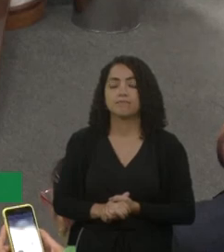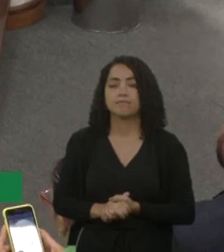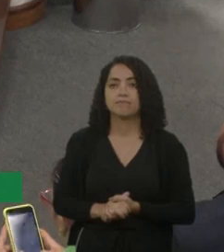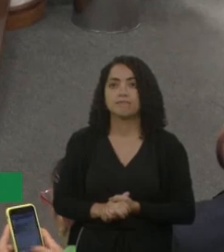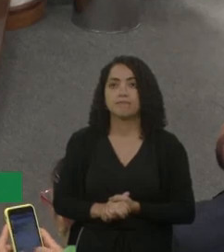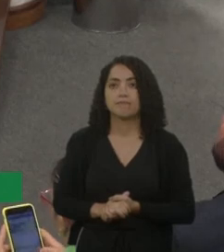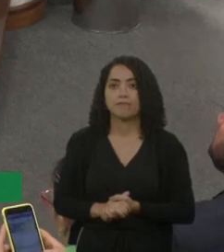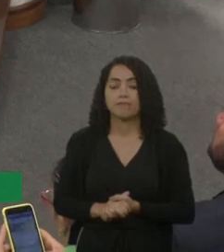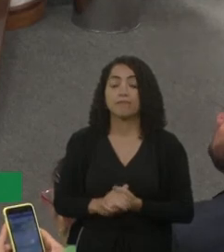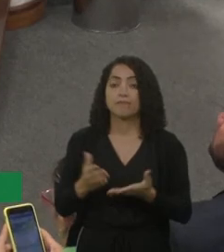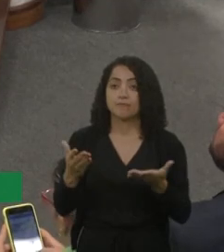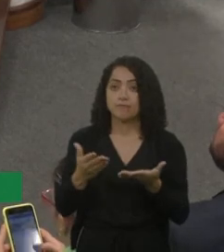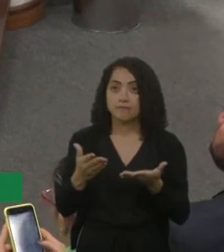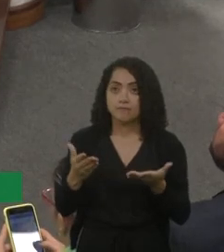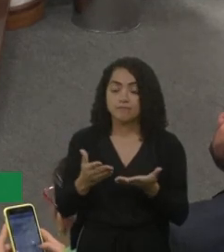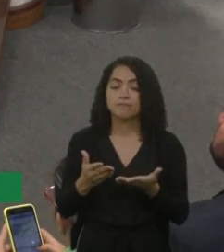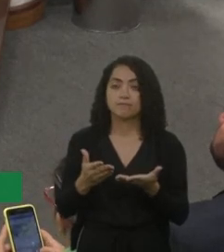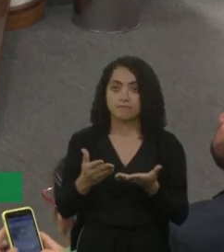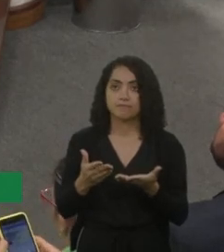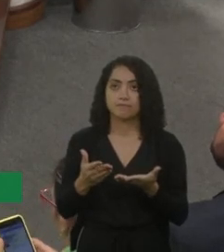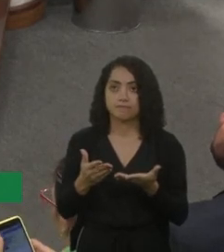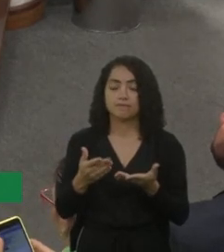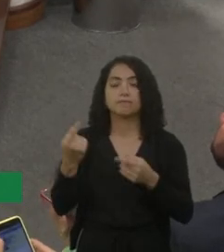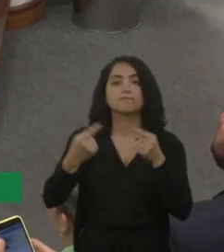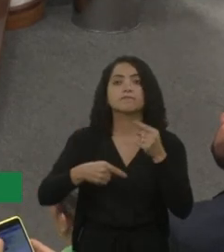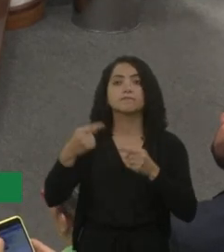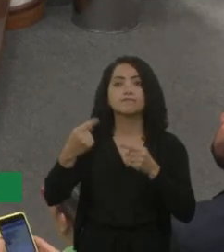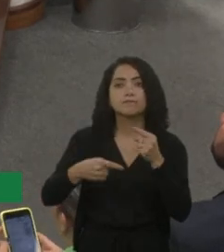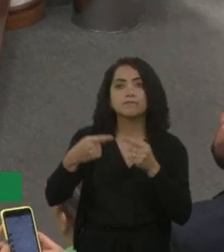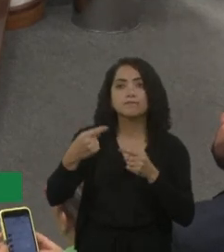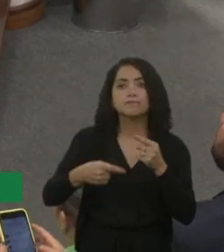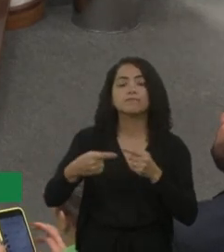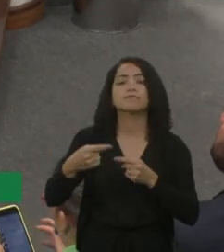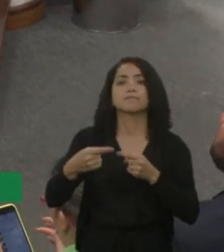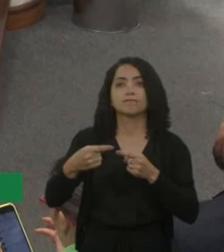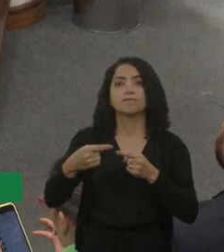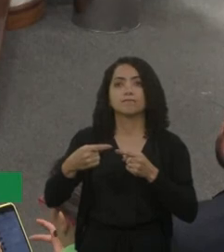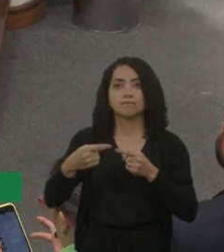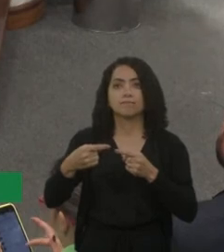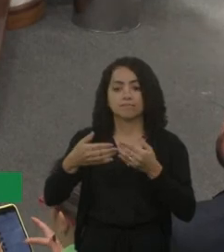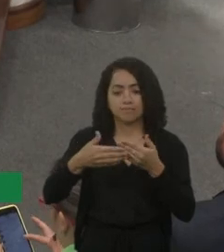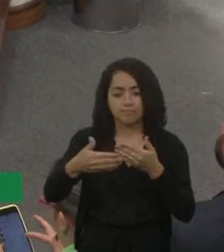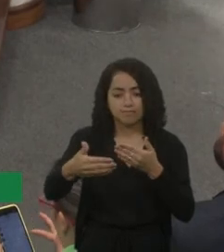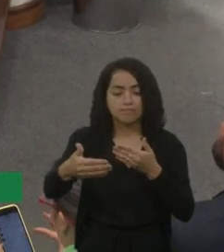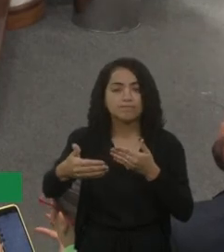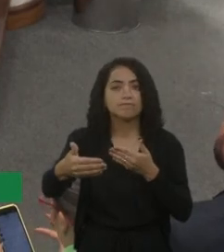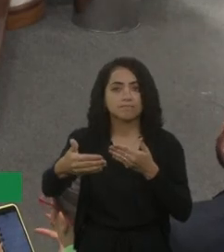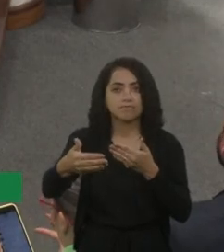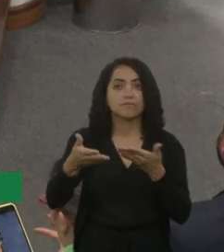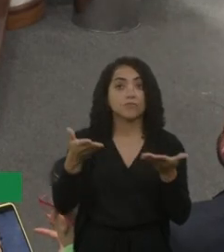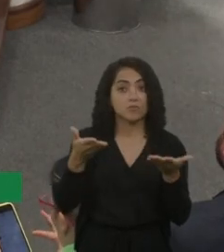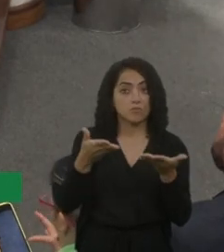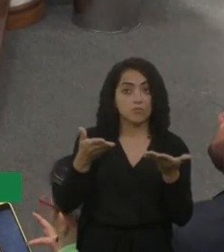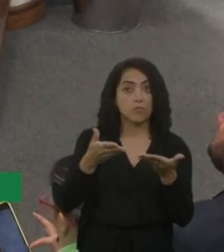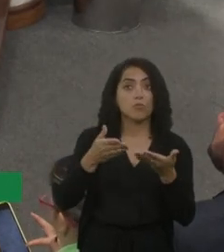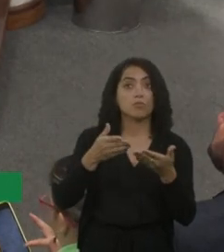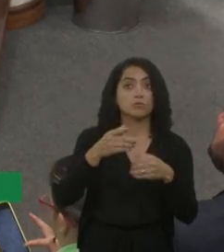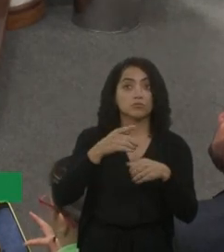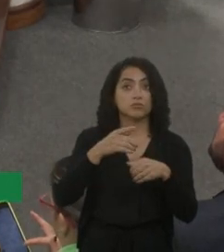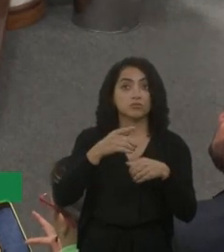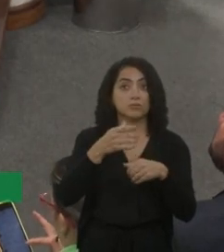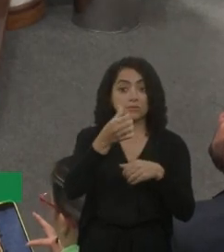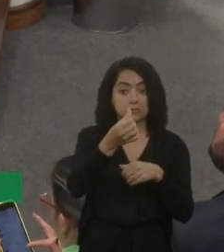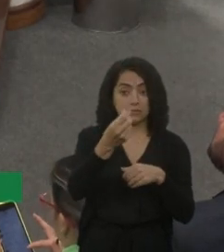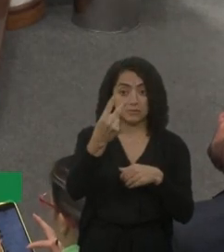Também é uma vontade que a gente vai discutir com a nossa secretária num próximo momento, que hoje a gente tem 62 pacientes